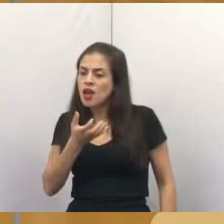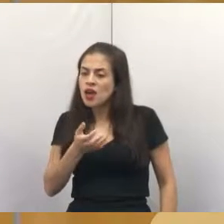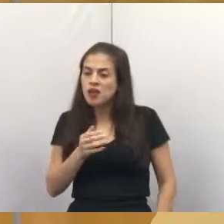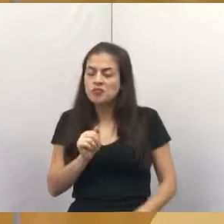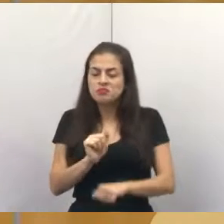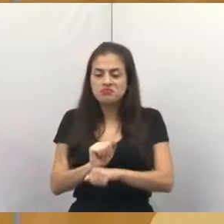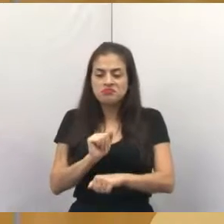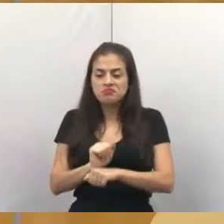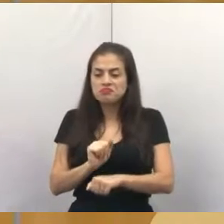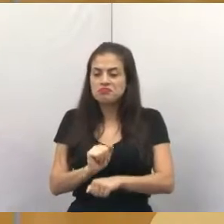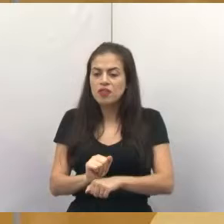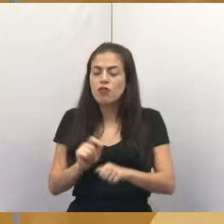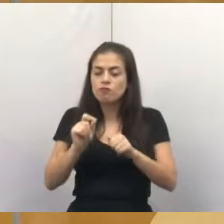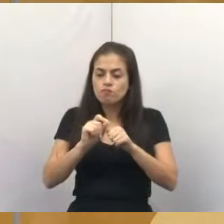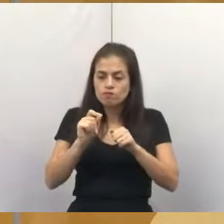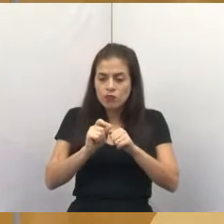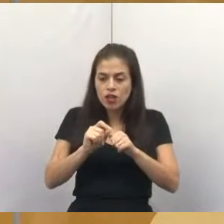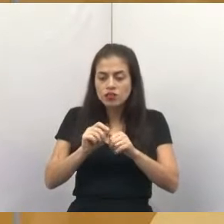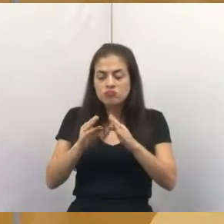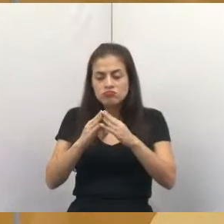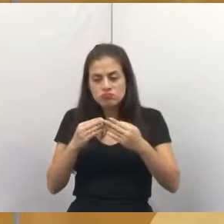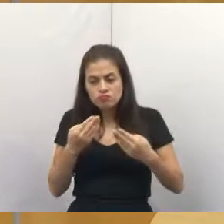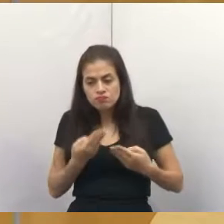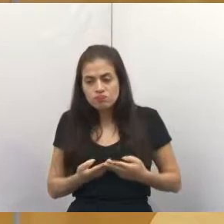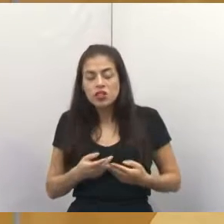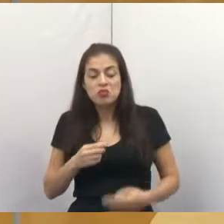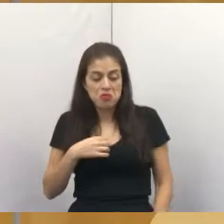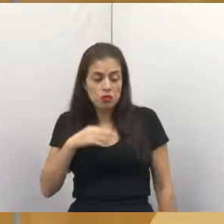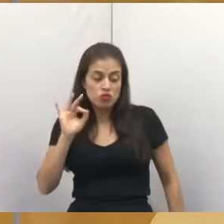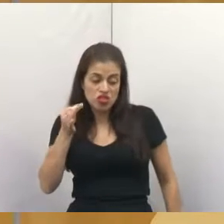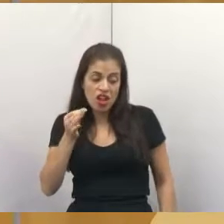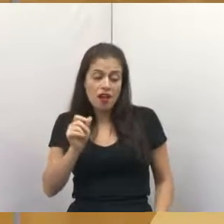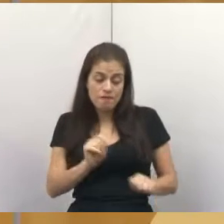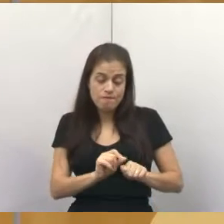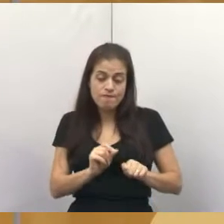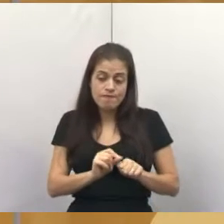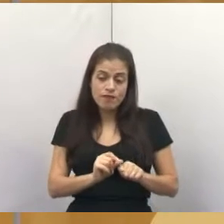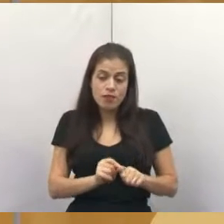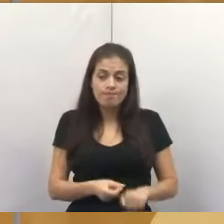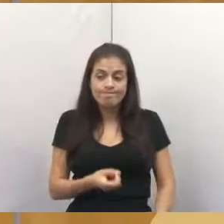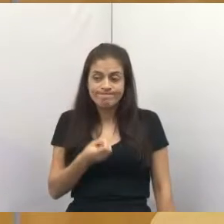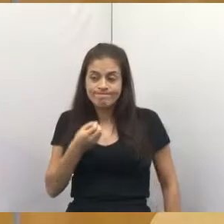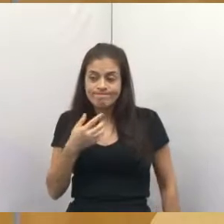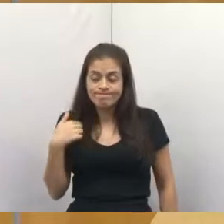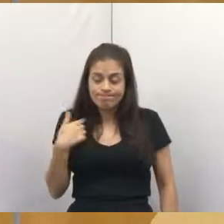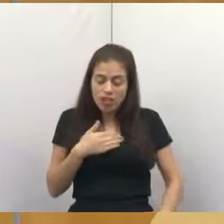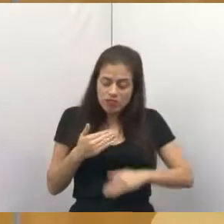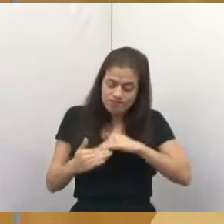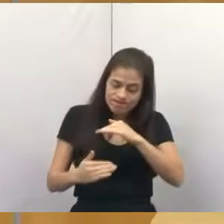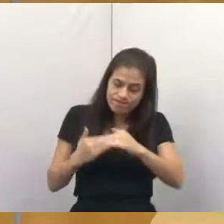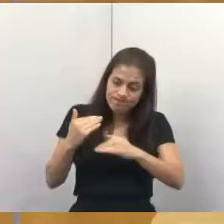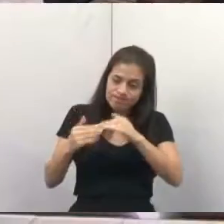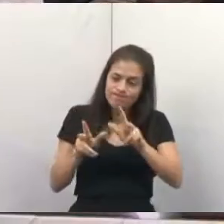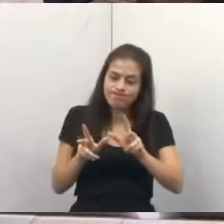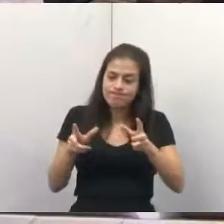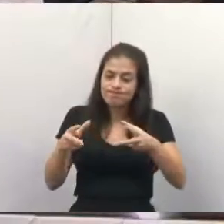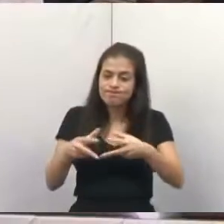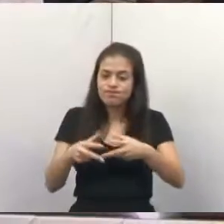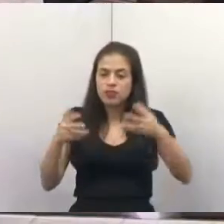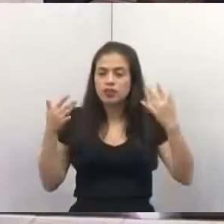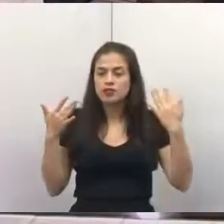isso, e espero que com bom senso as coisas caminhem nessa casa.